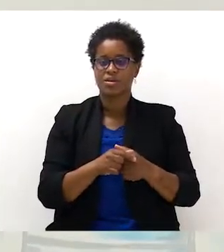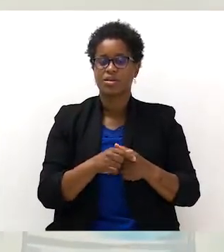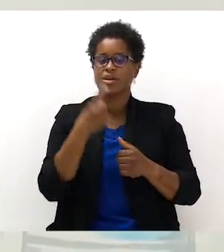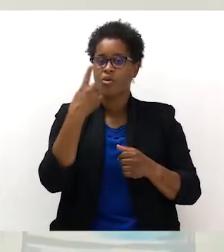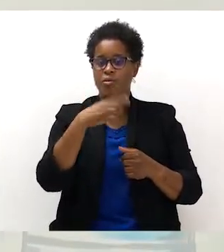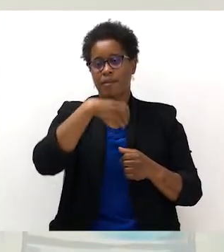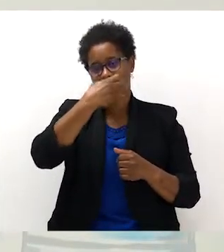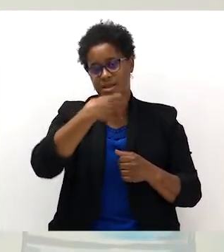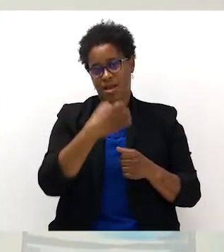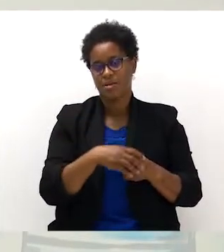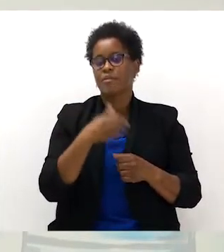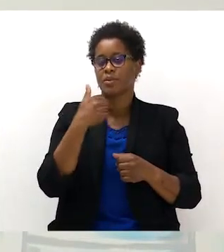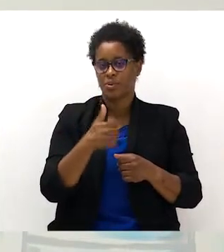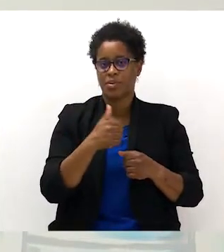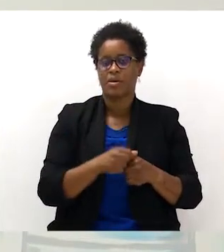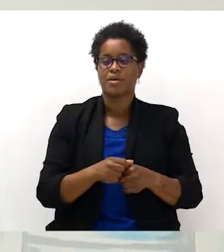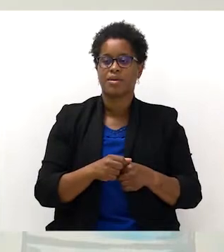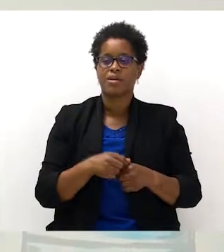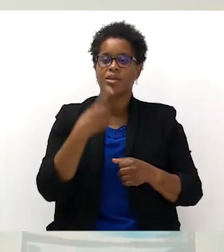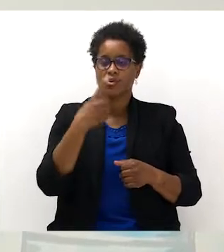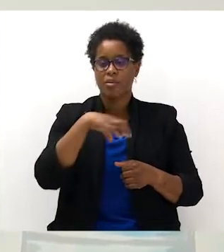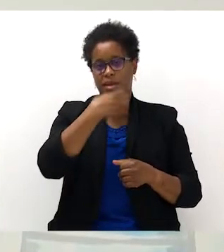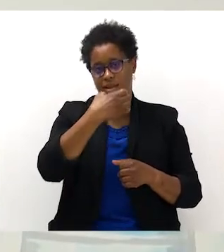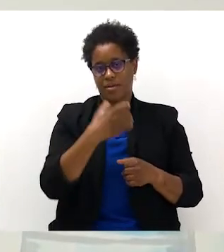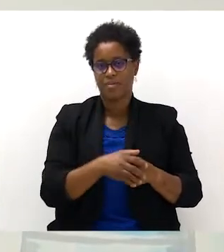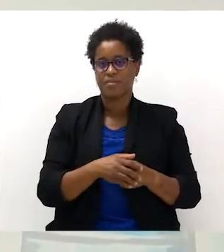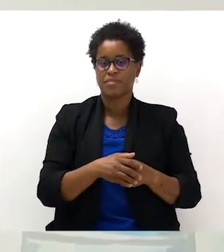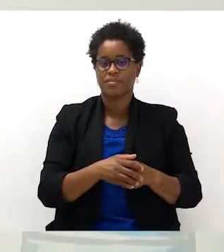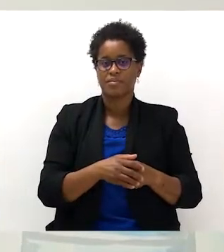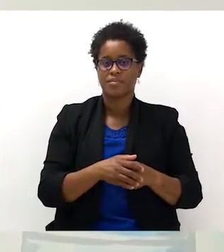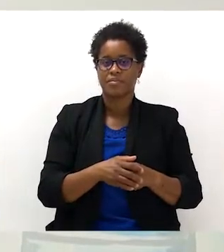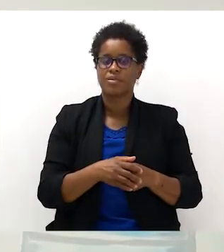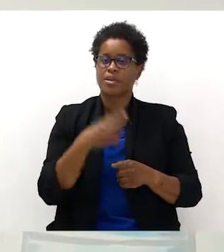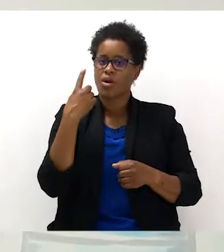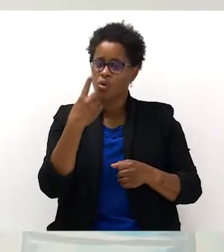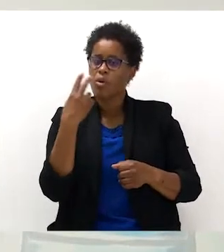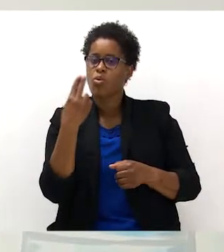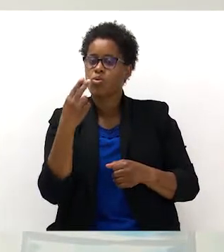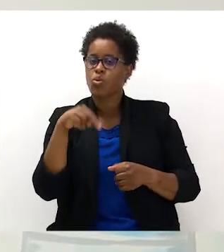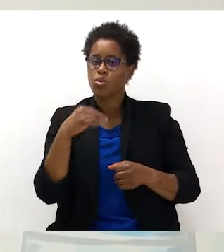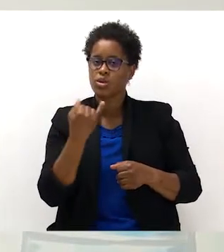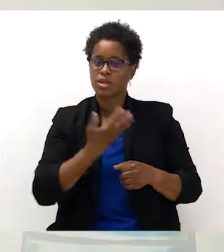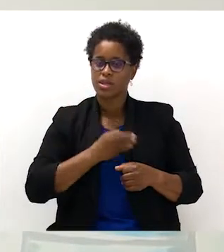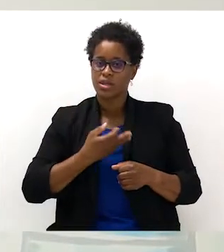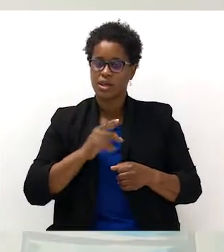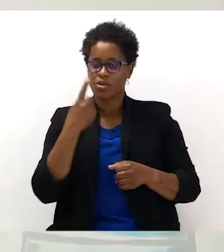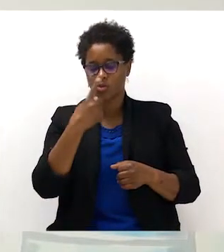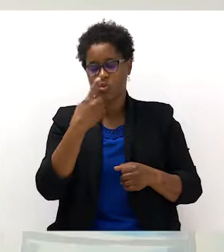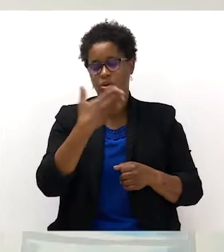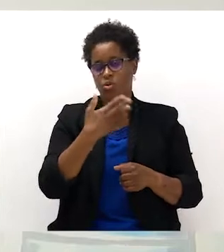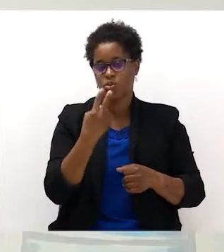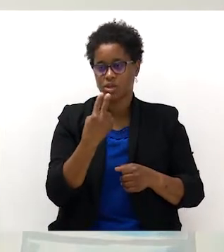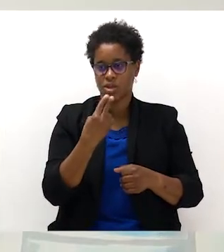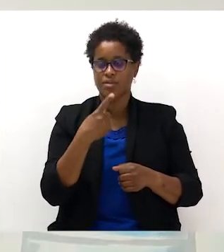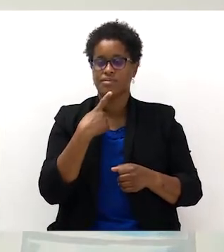uma maçã. Muito bem, temos uma maçã, que significa uma unidade, certo? Uma maçã é uma